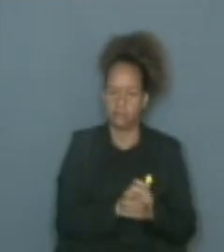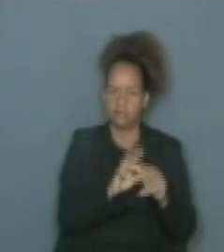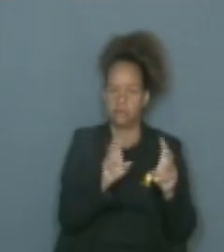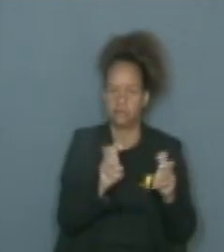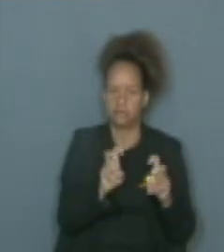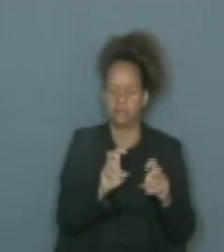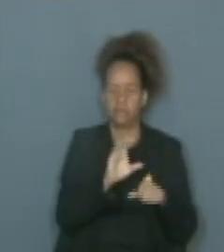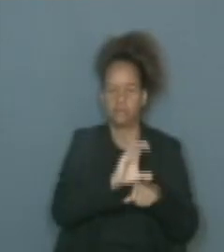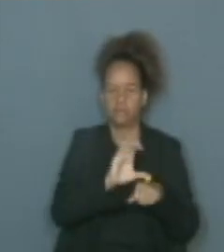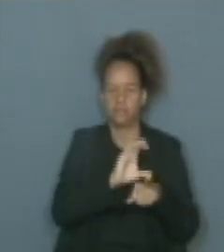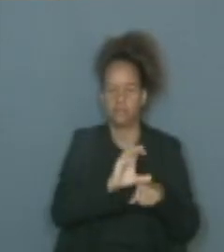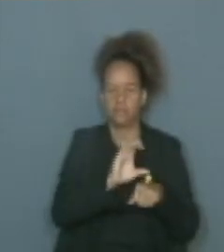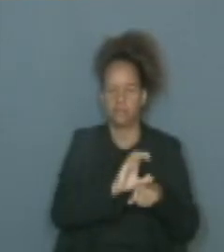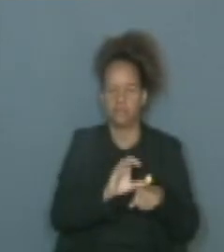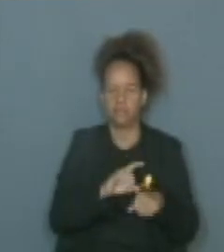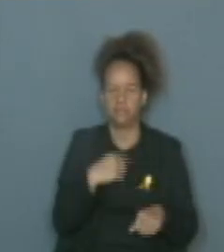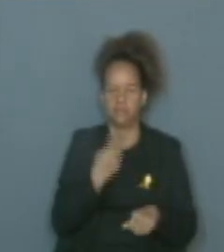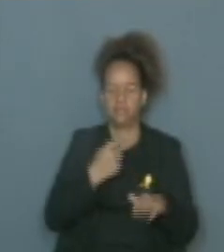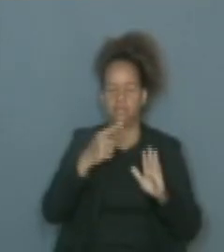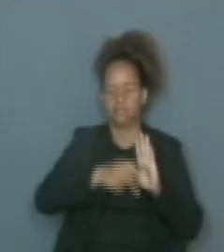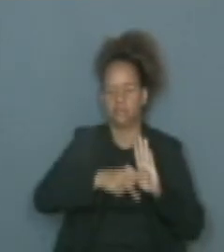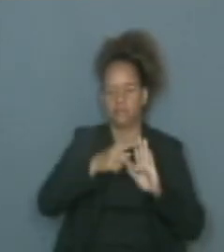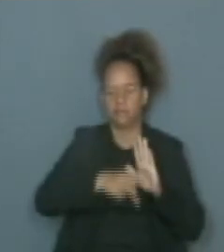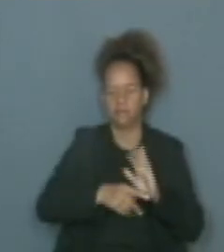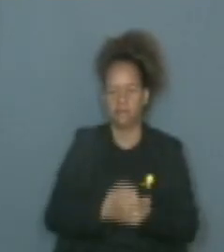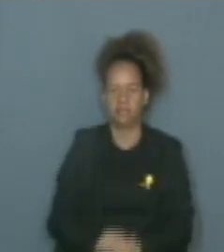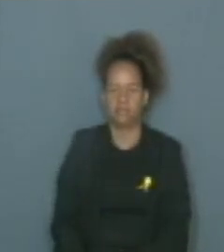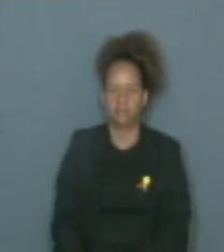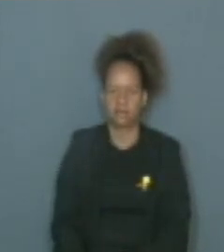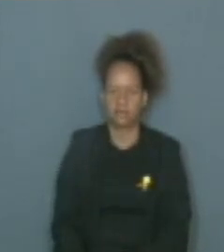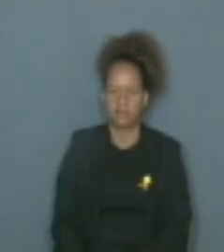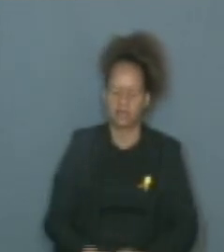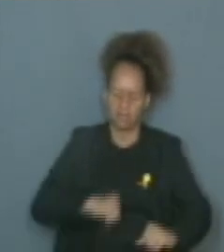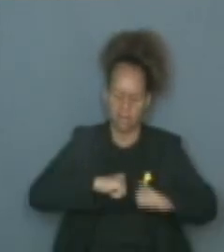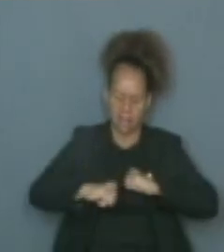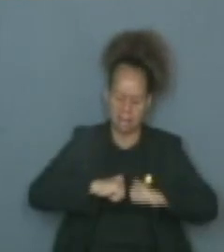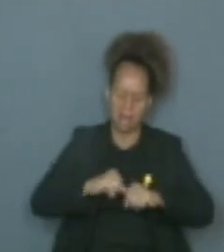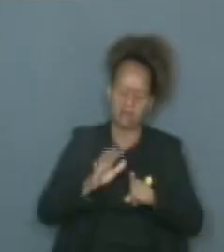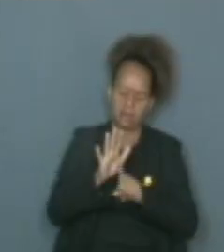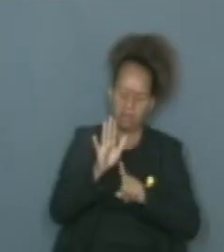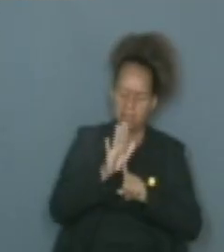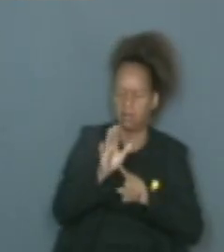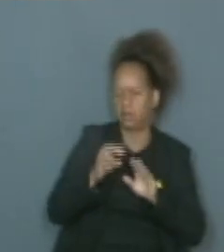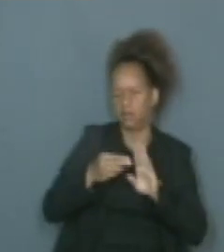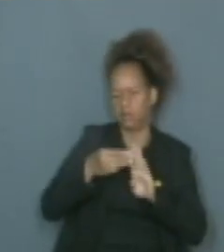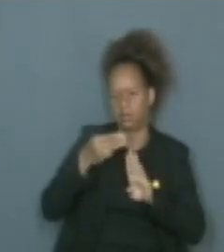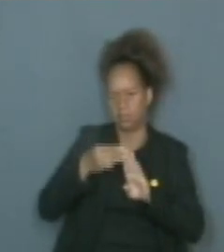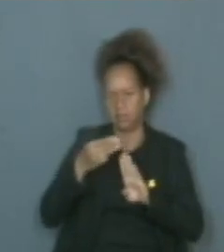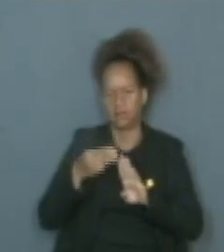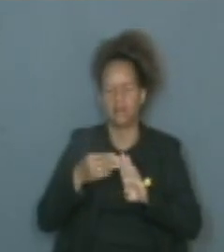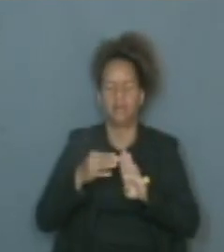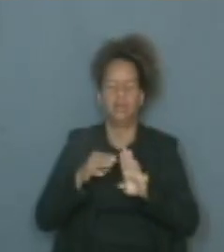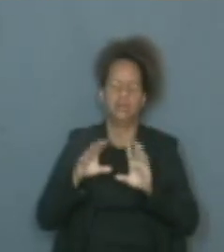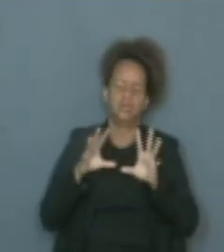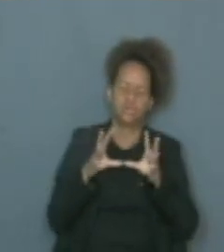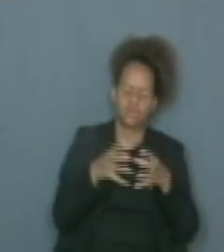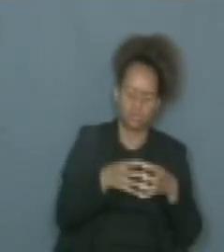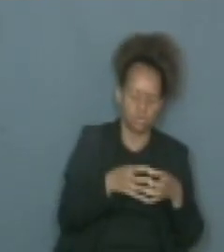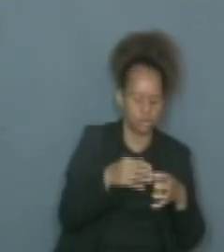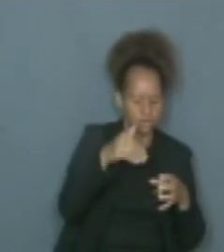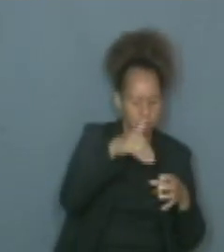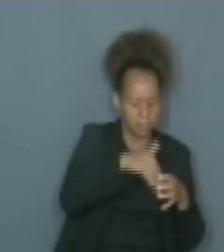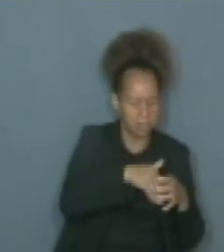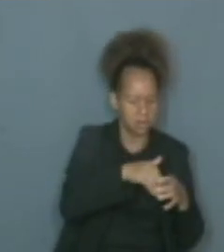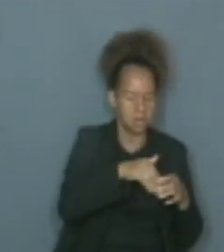da constitucionalidade dos nossos projetos. A gente debate aqui emenda impositiva, voto da mesa